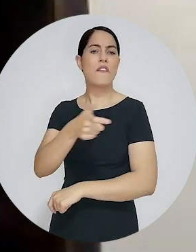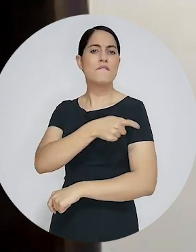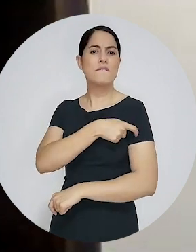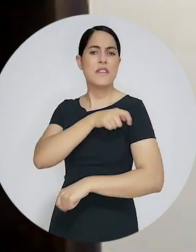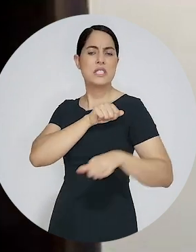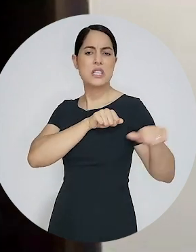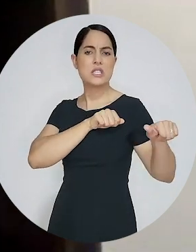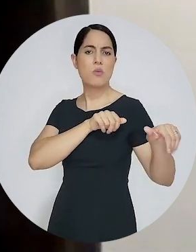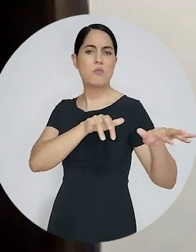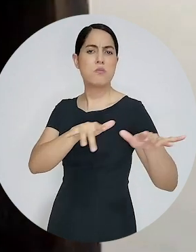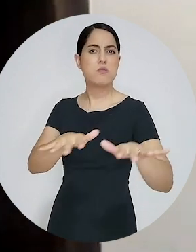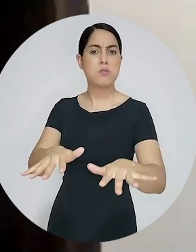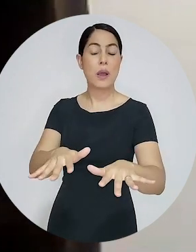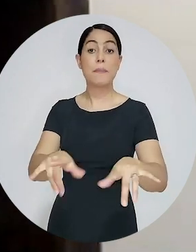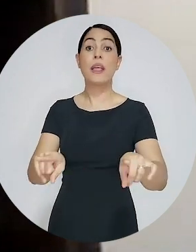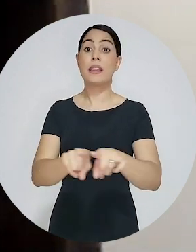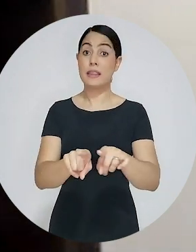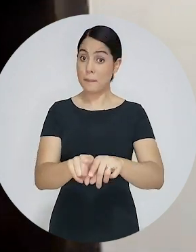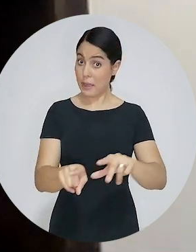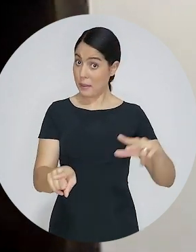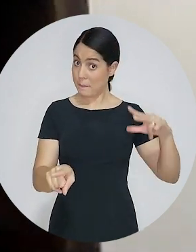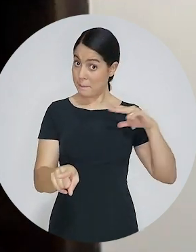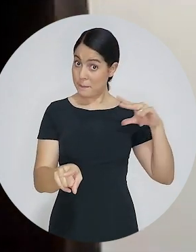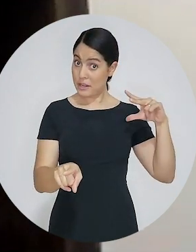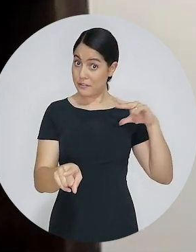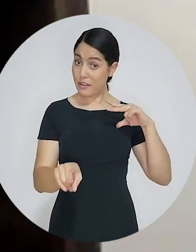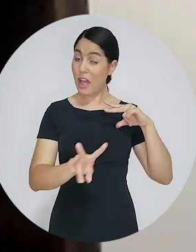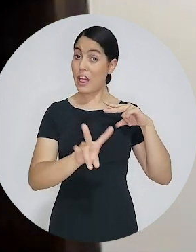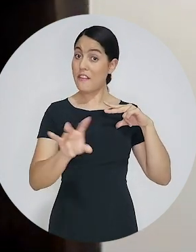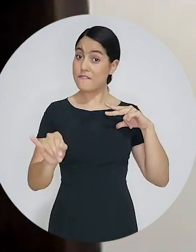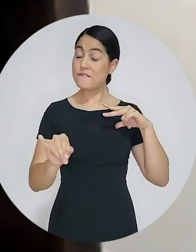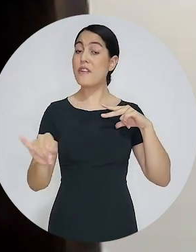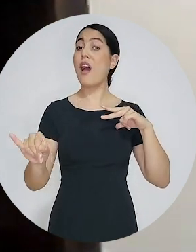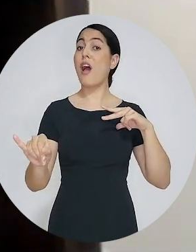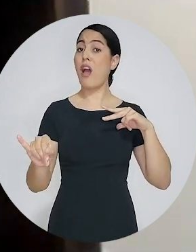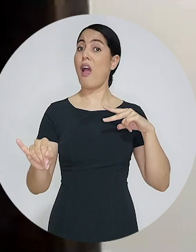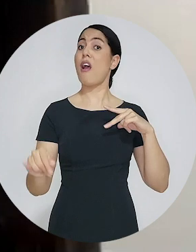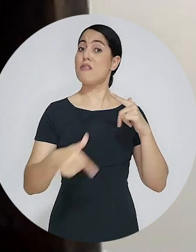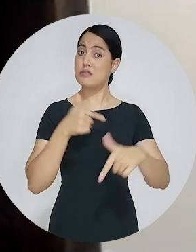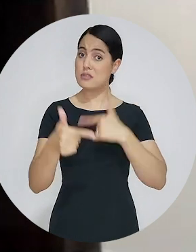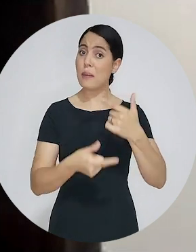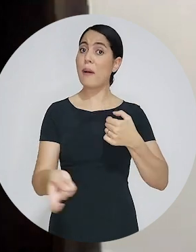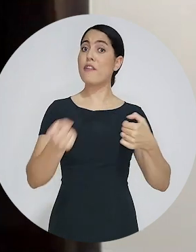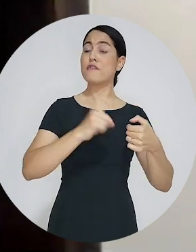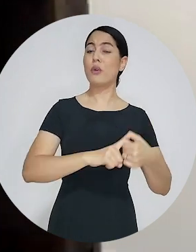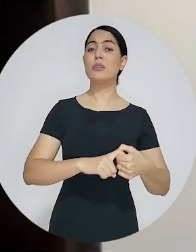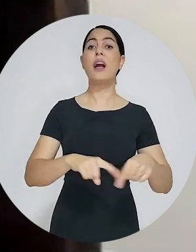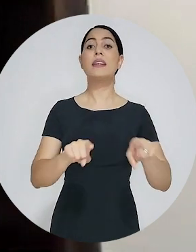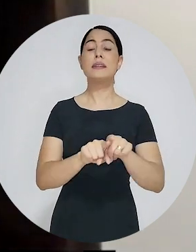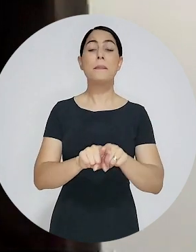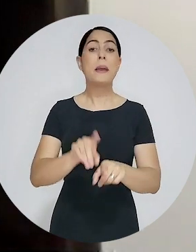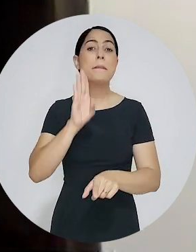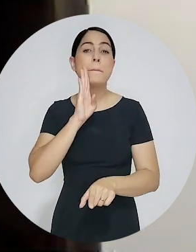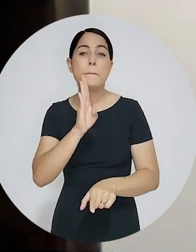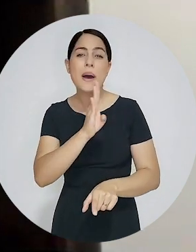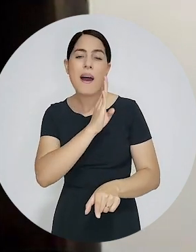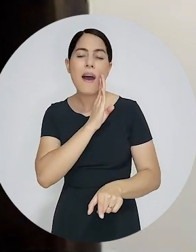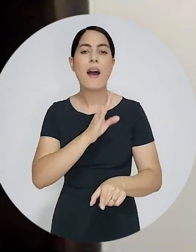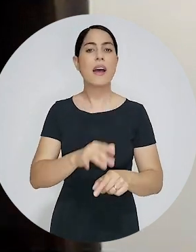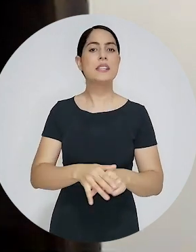na vacinação da sua população, a iniciativa privada retoma as suas atividades,